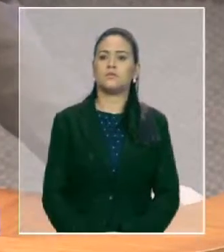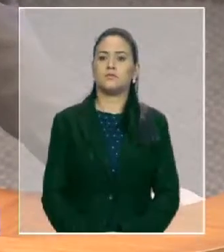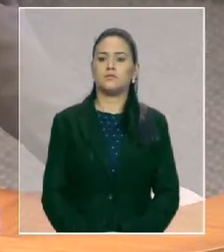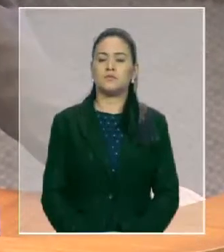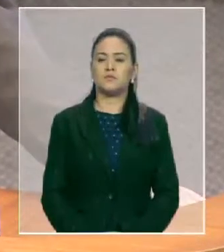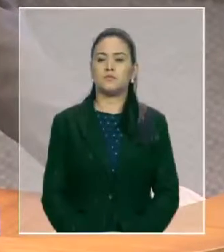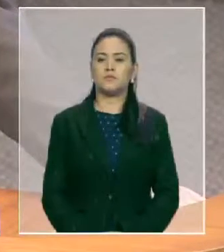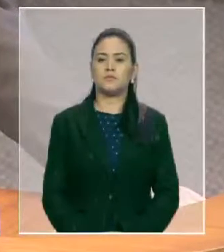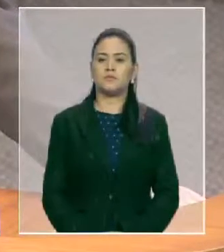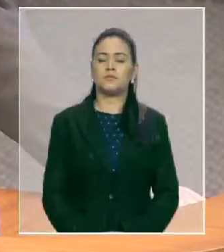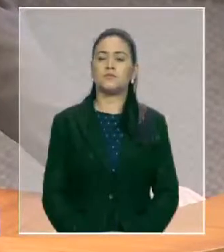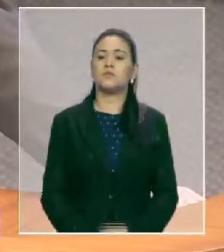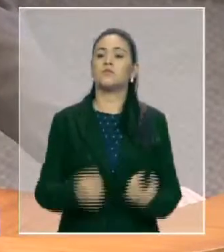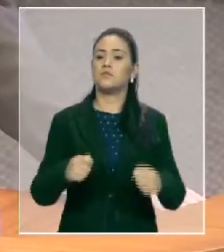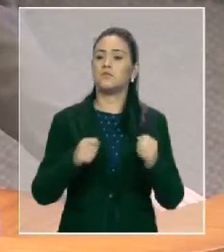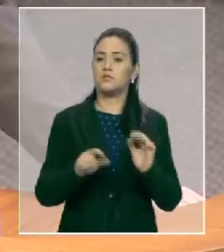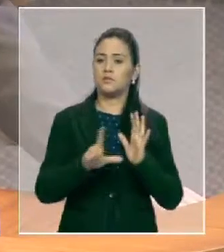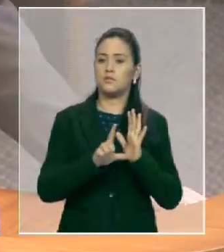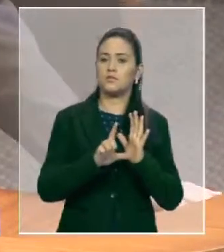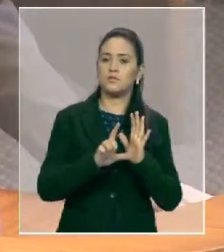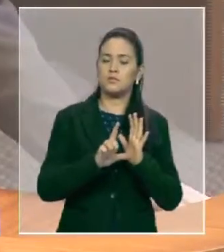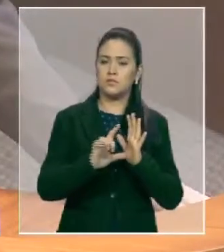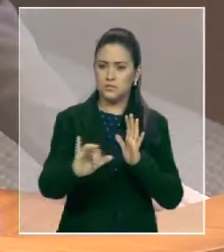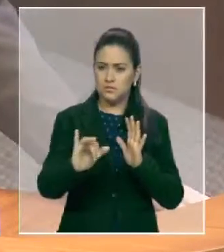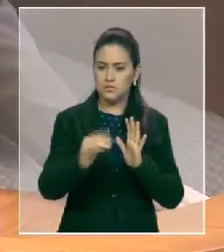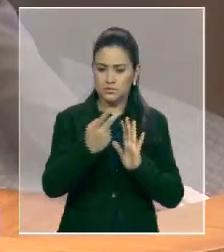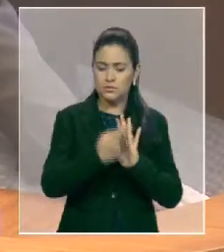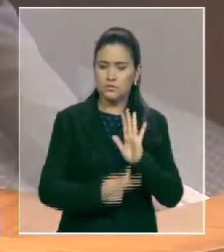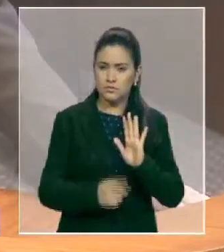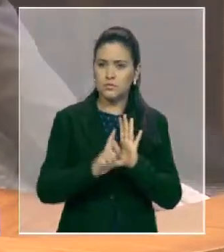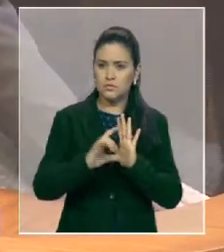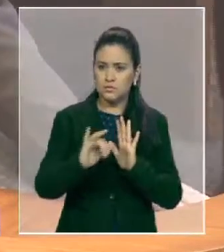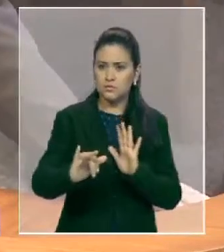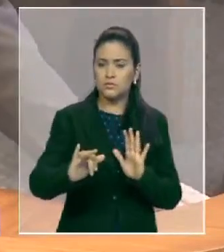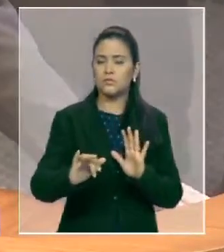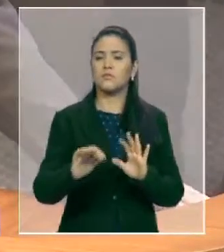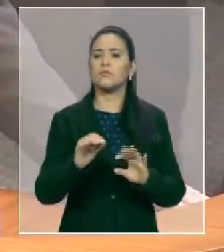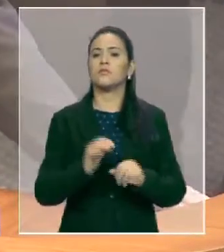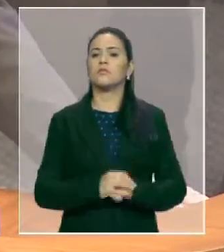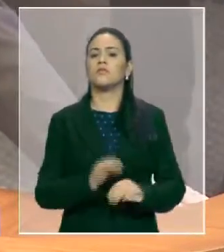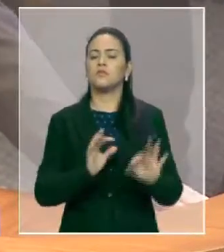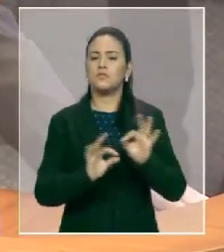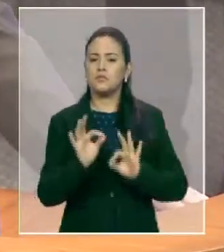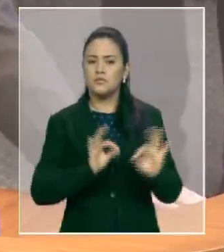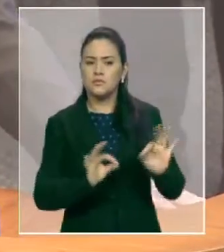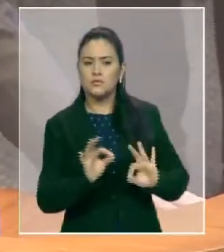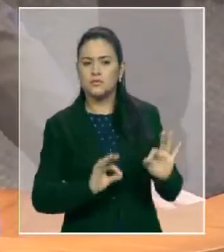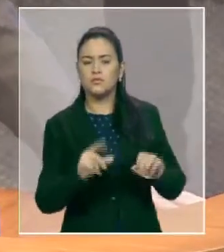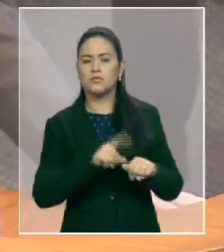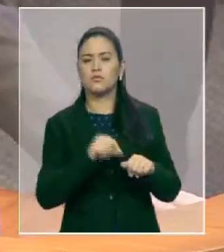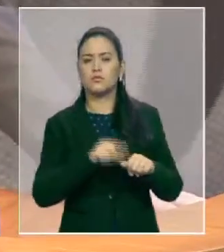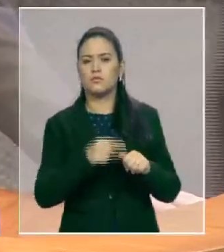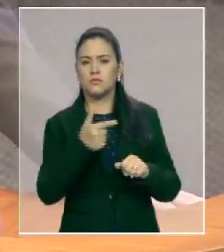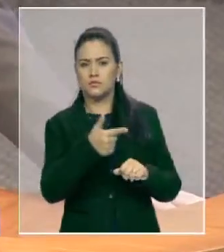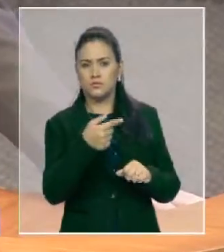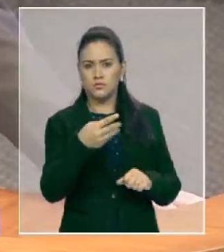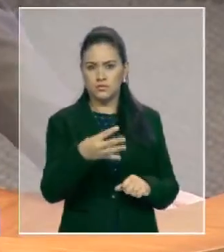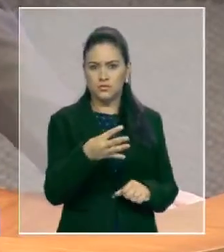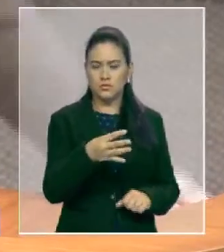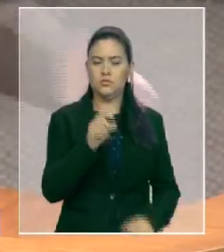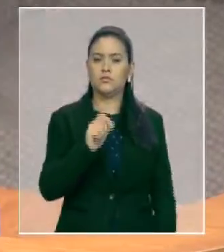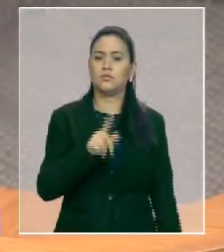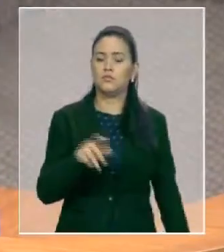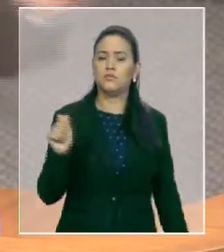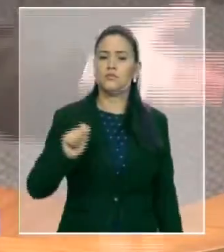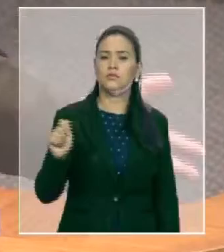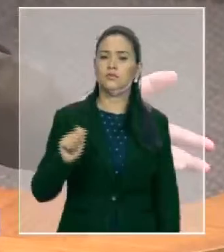um projeto de lei para regulamentar o artigo 24 da Constituição do Estado, para que as associações passem a ser legal, porque ela não está